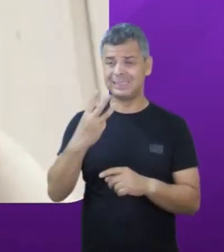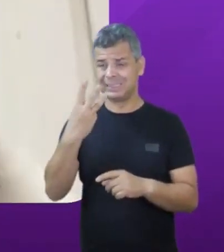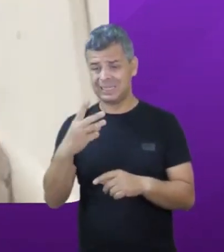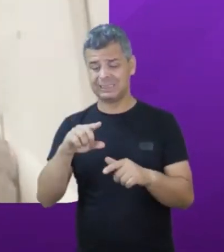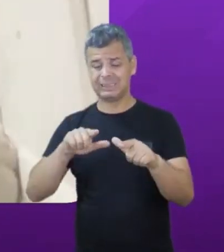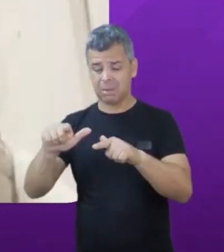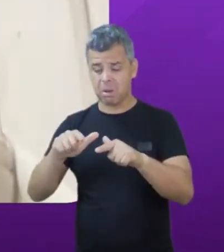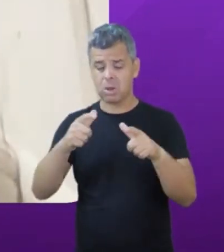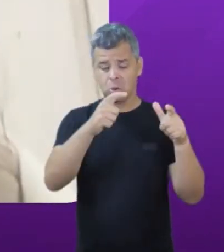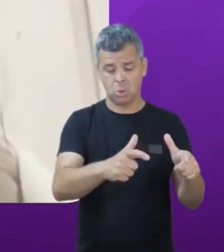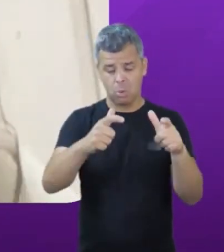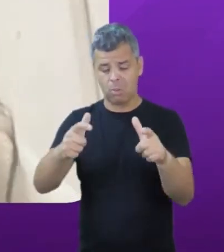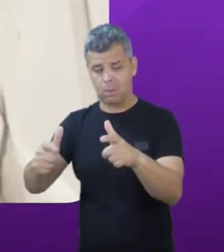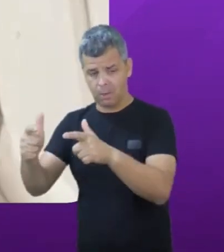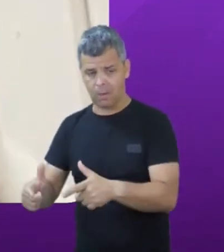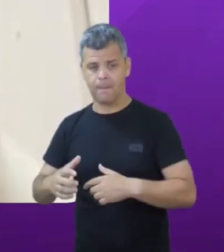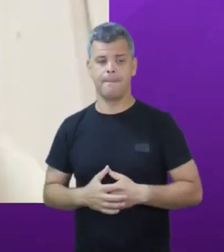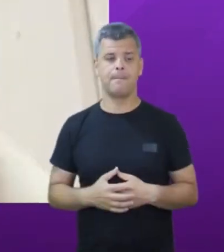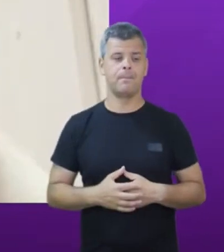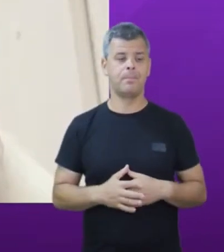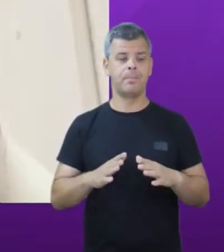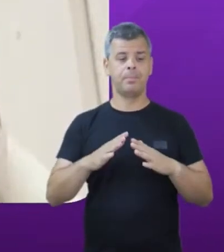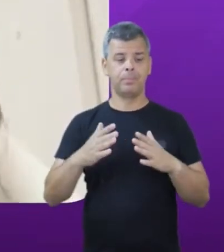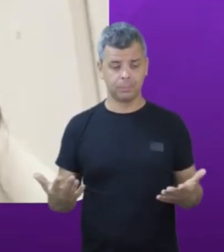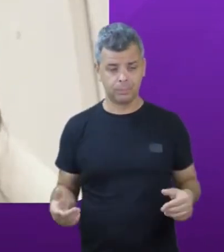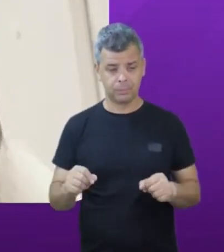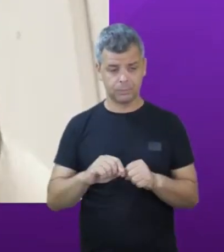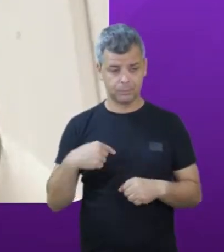trabalho, que a gente tem que falar da política de cuidado. E aí, se a